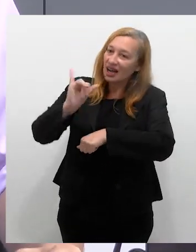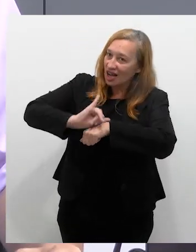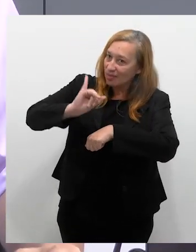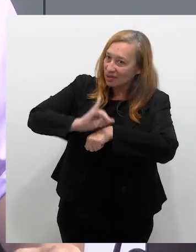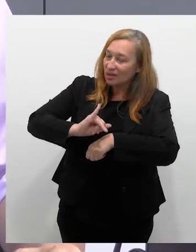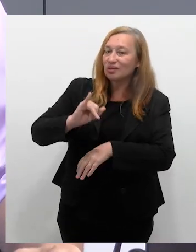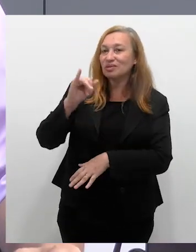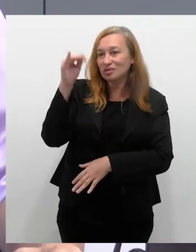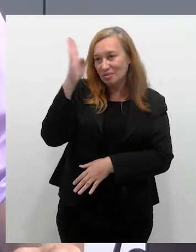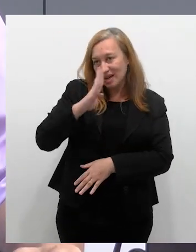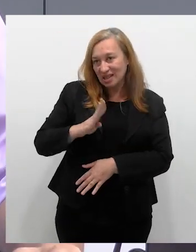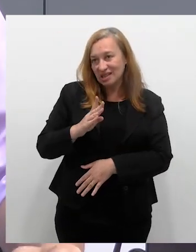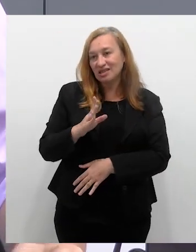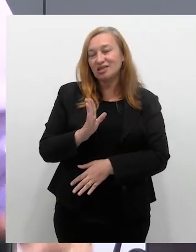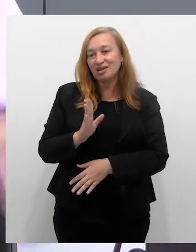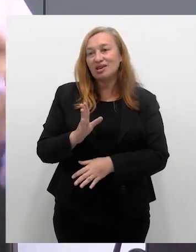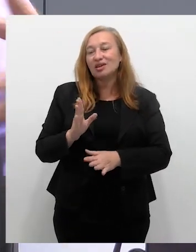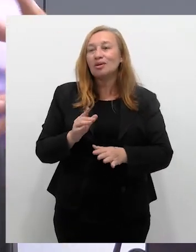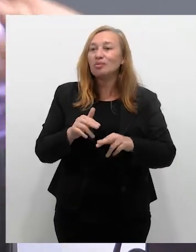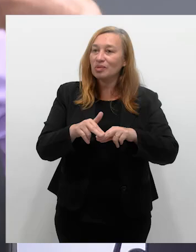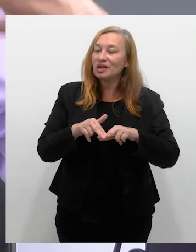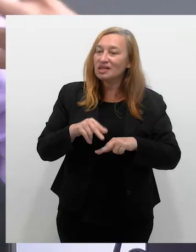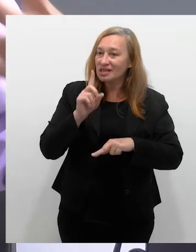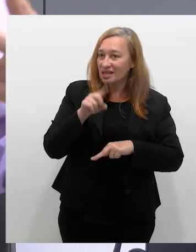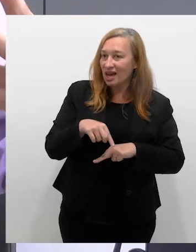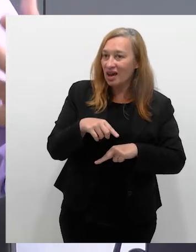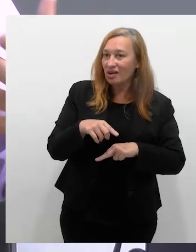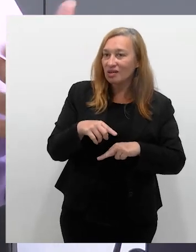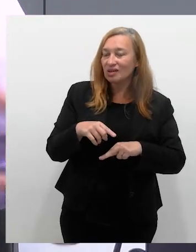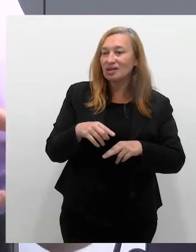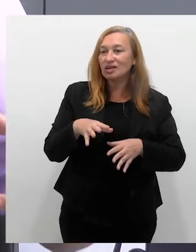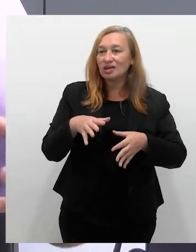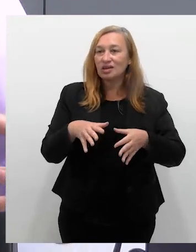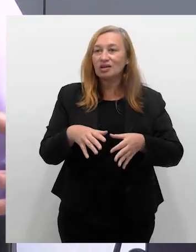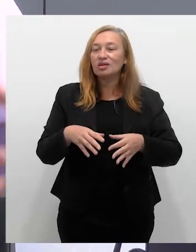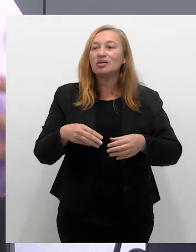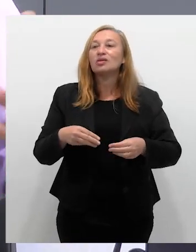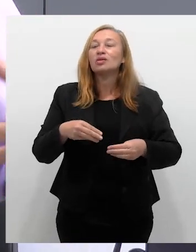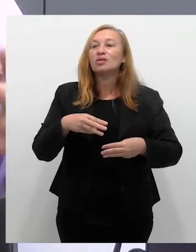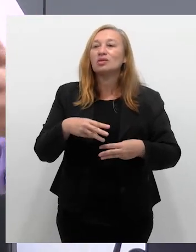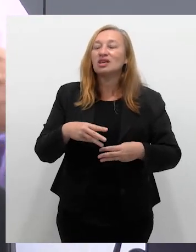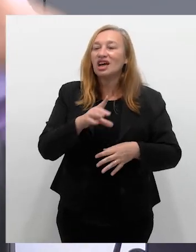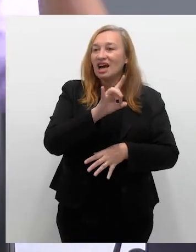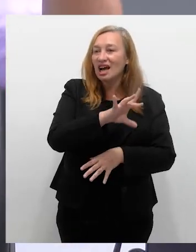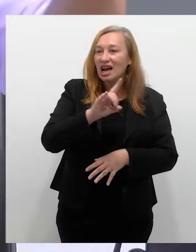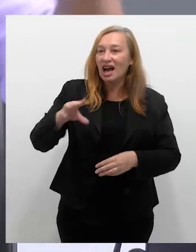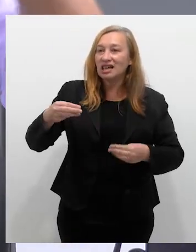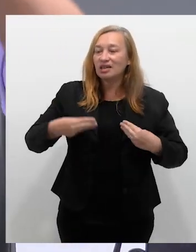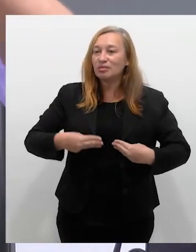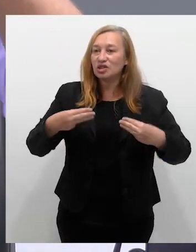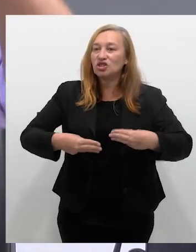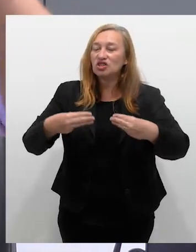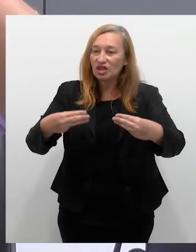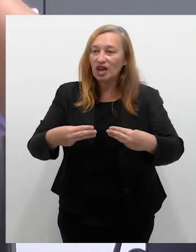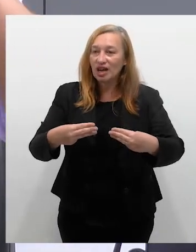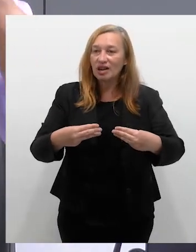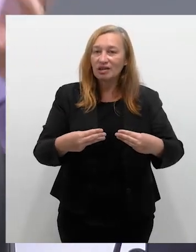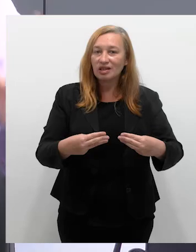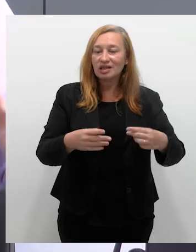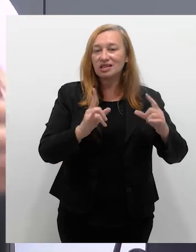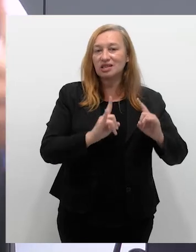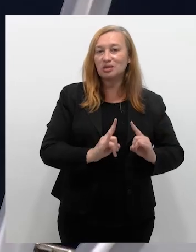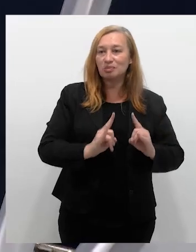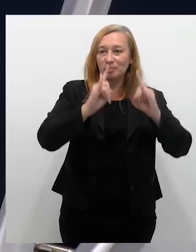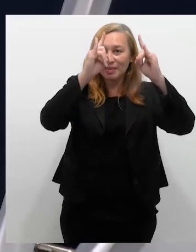fomos a capital do Brasil, né? Por isso que o centro é desse jeito. O tribunal, o ministério, cada ministério funcionava num